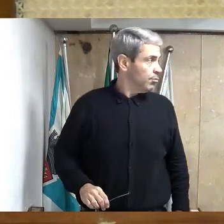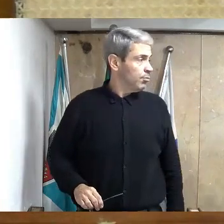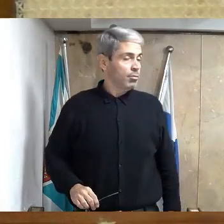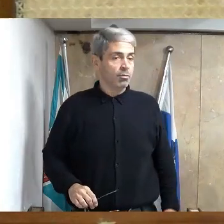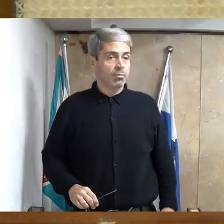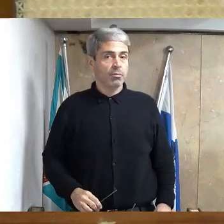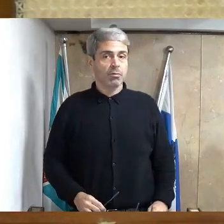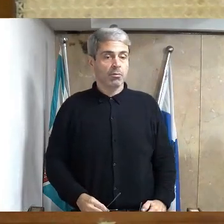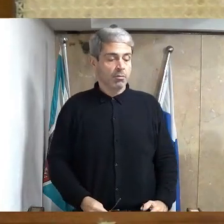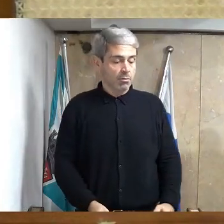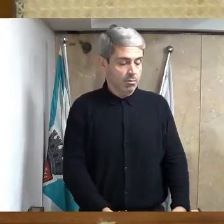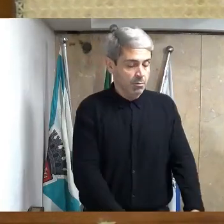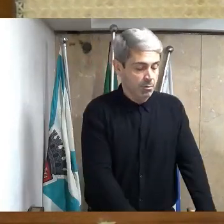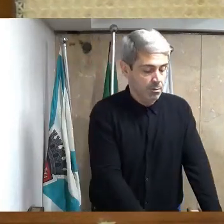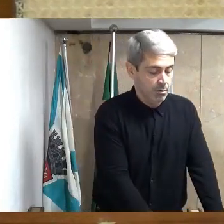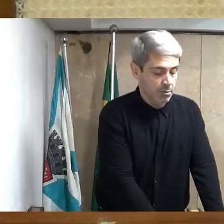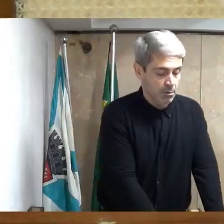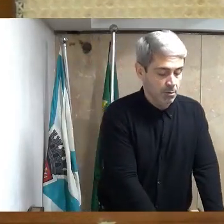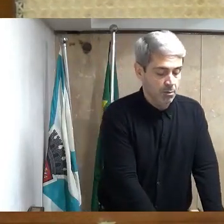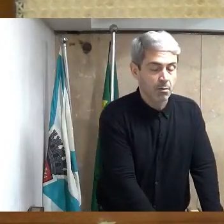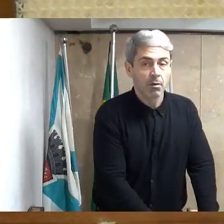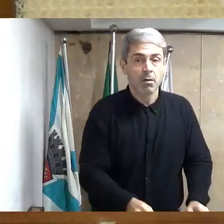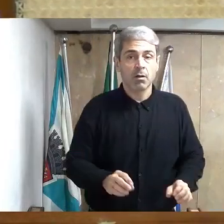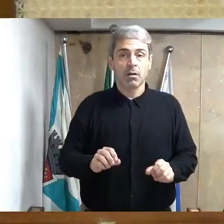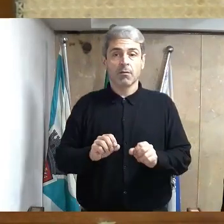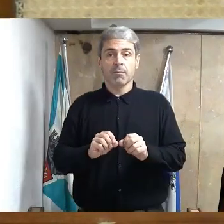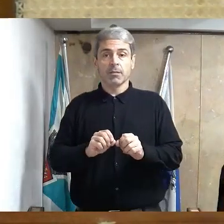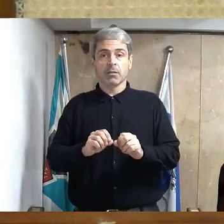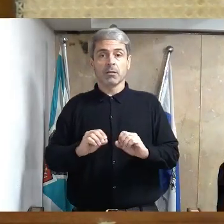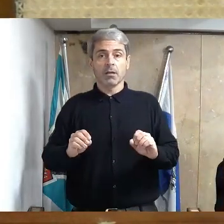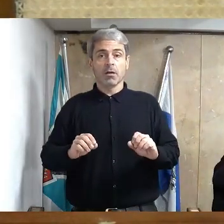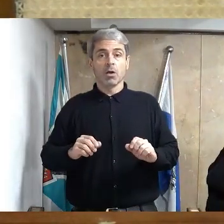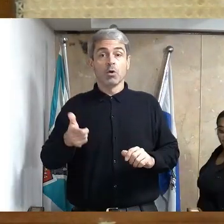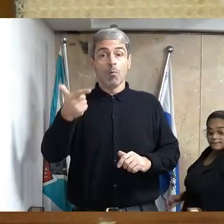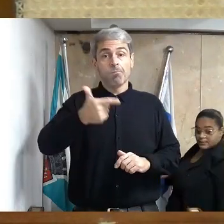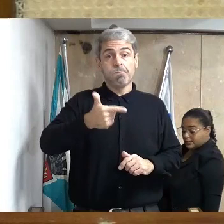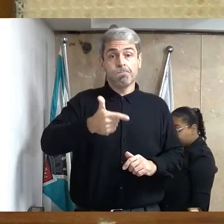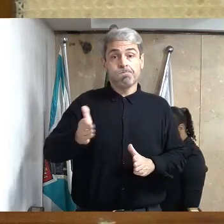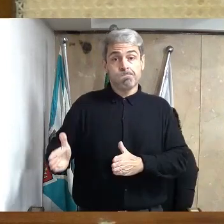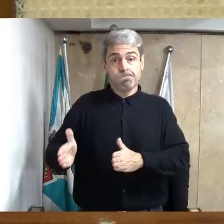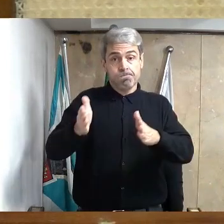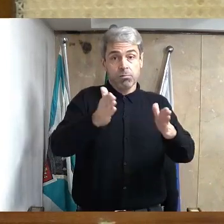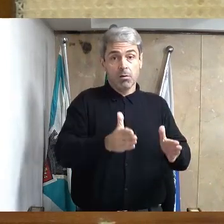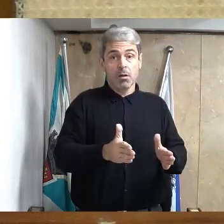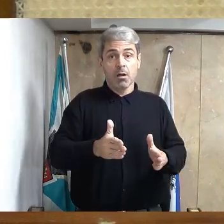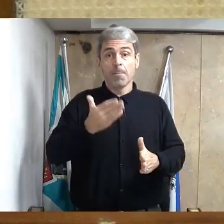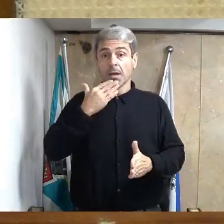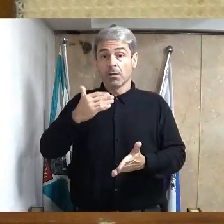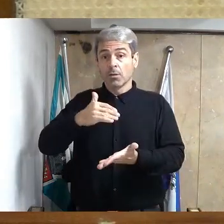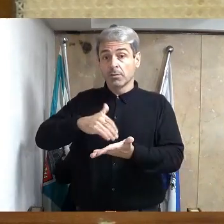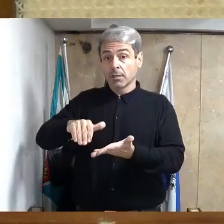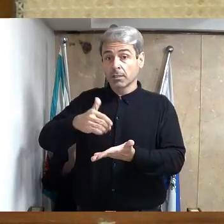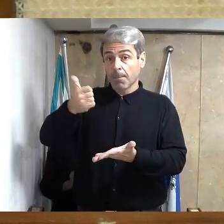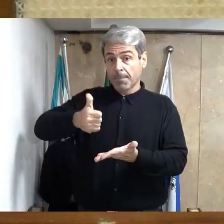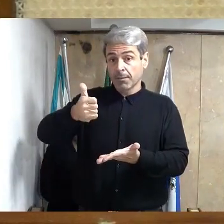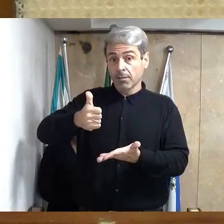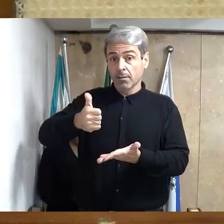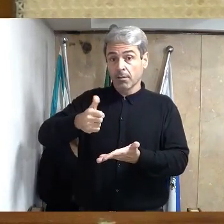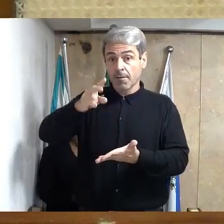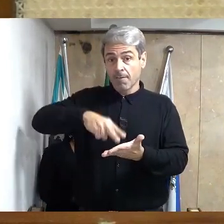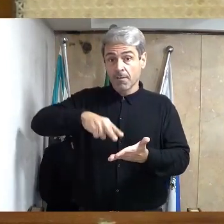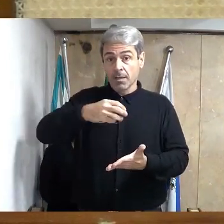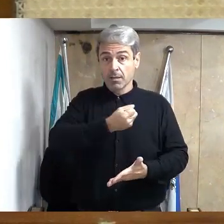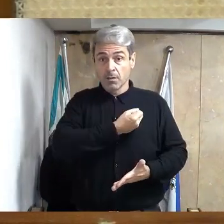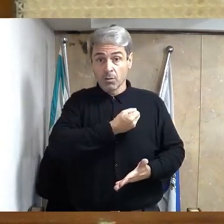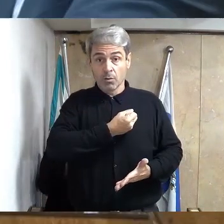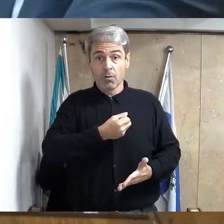Não tendo mais nada para tratar, vamos passar para o segundo momento da sessão. Peço que o secretário faça a verificação de quórum para a ordem do